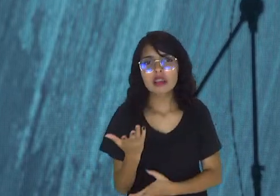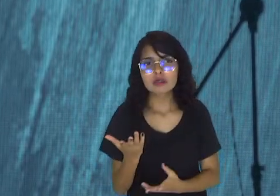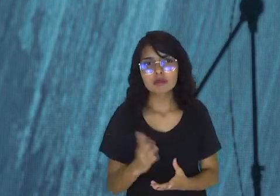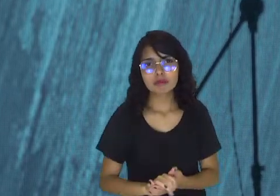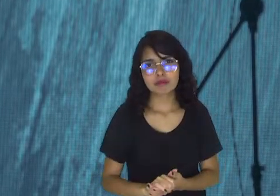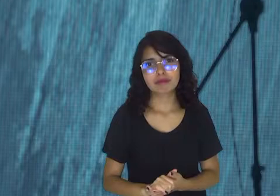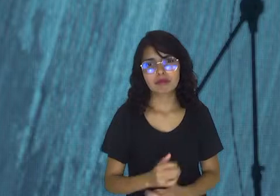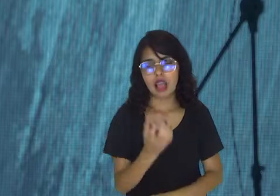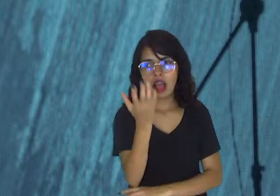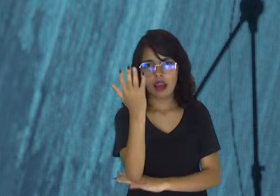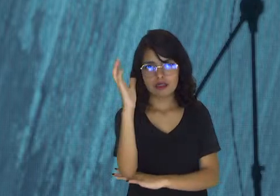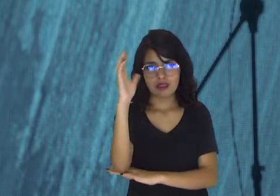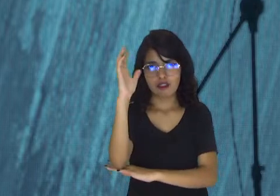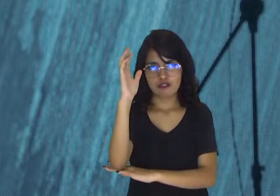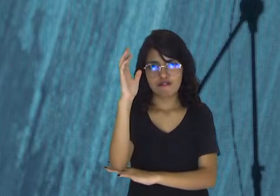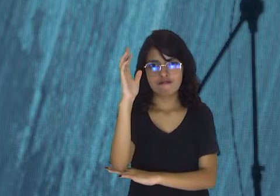seca.